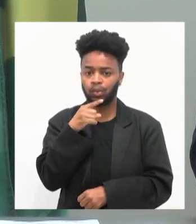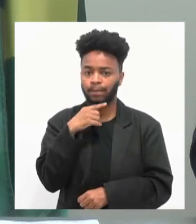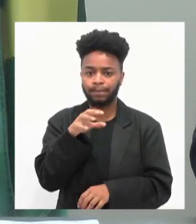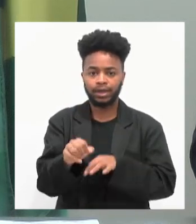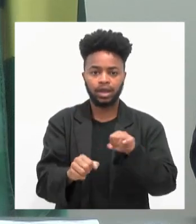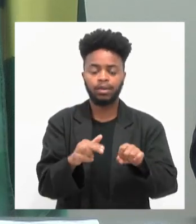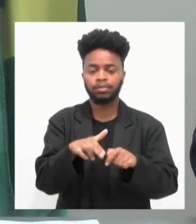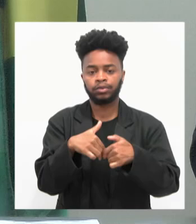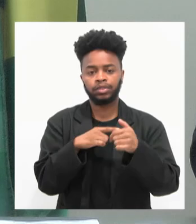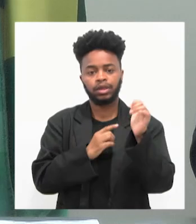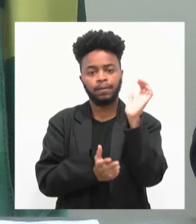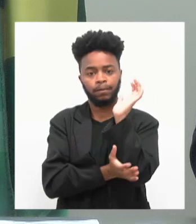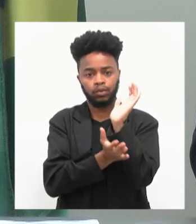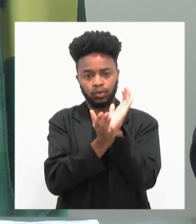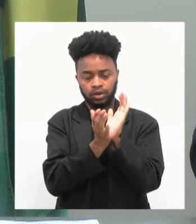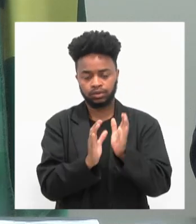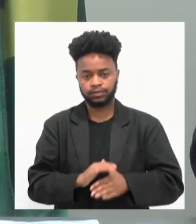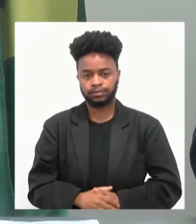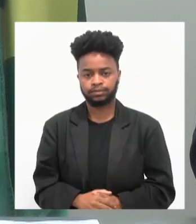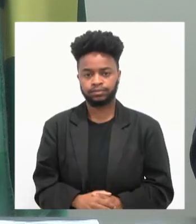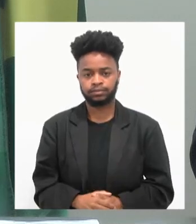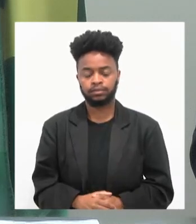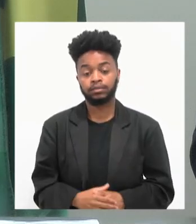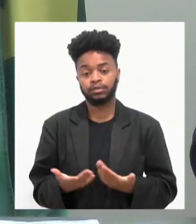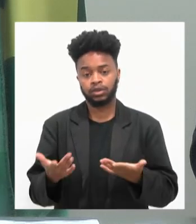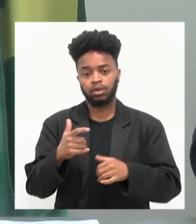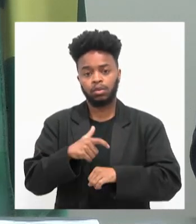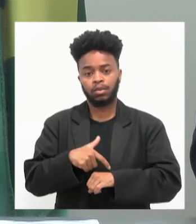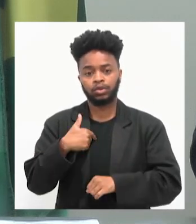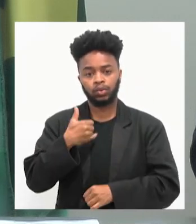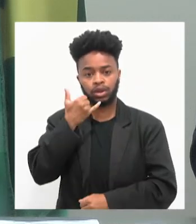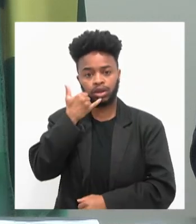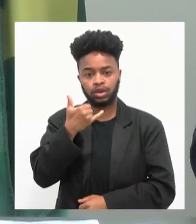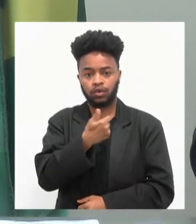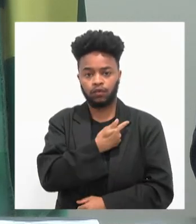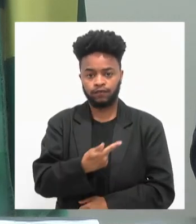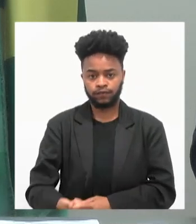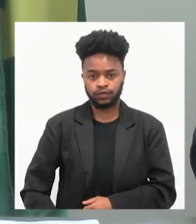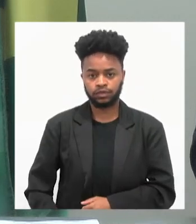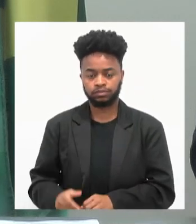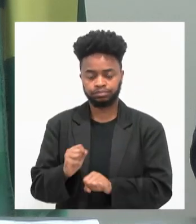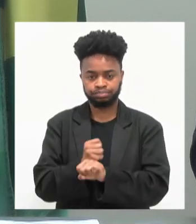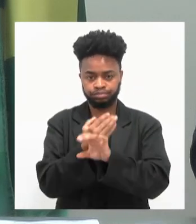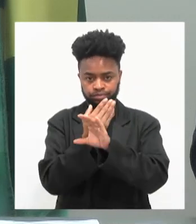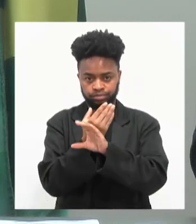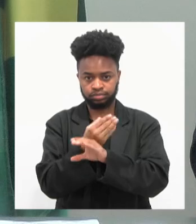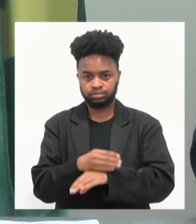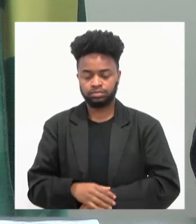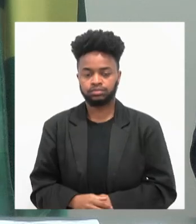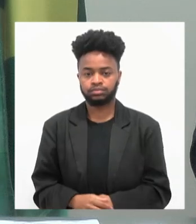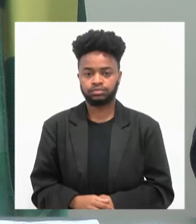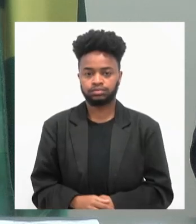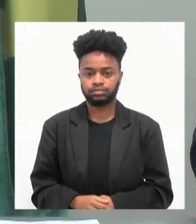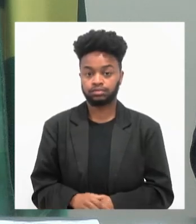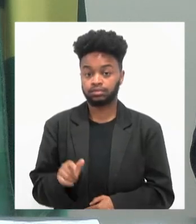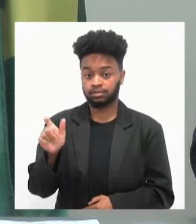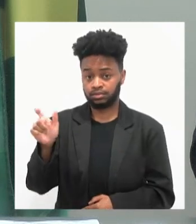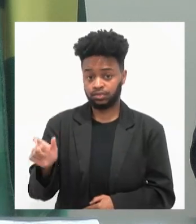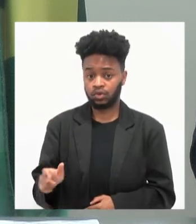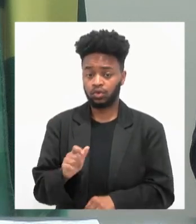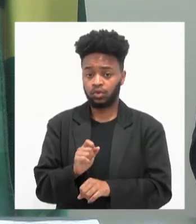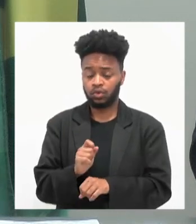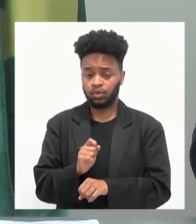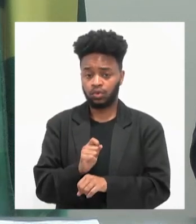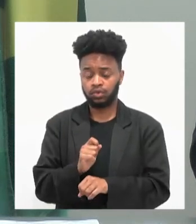Parque. E, na ocasião, eu liguei para o governador. Fizemos uma chamada de vídeo. O governador, está em vídeo, se